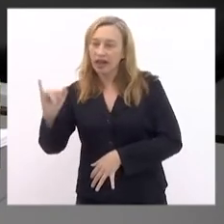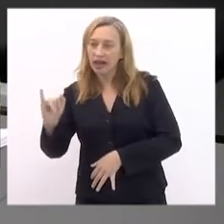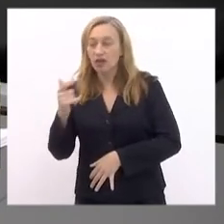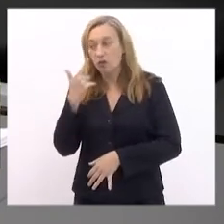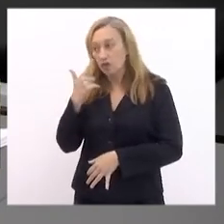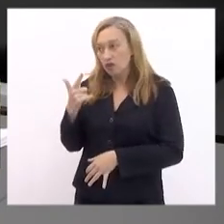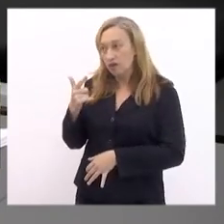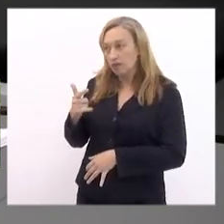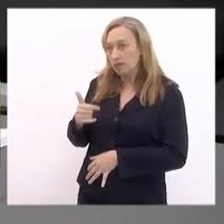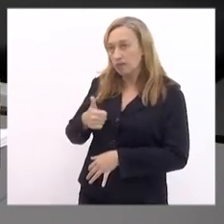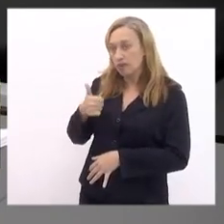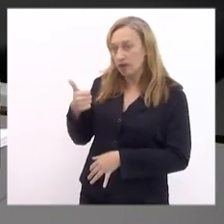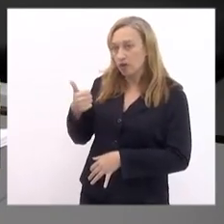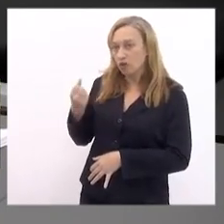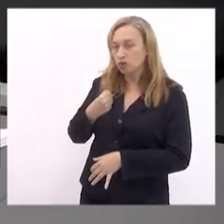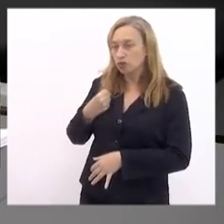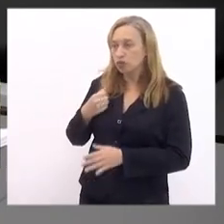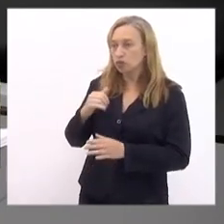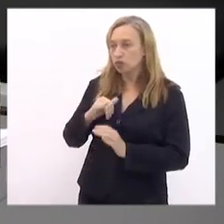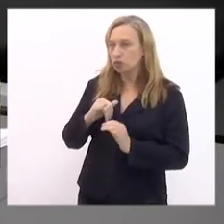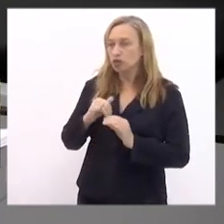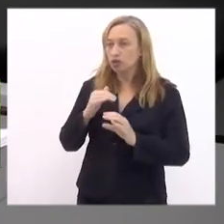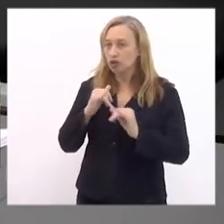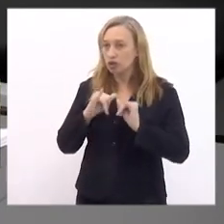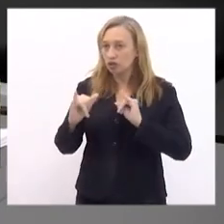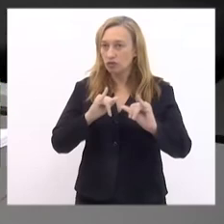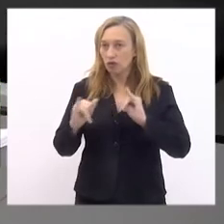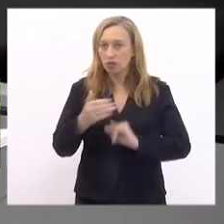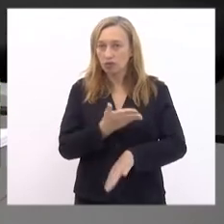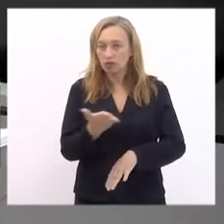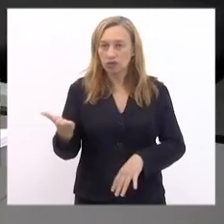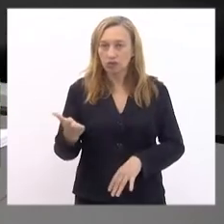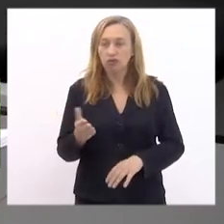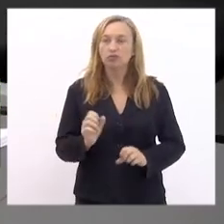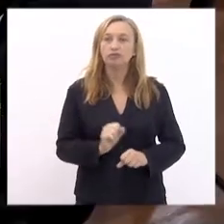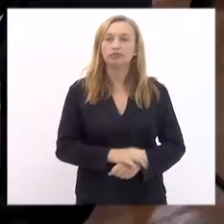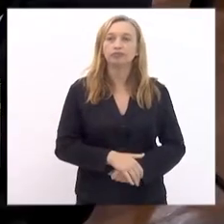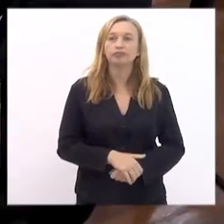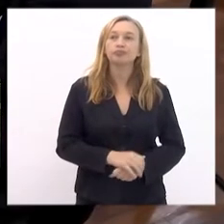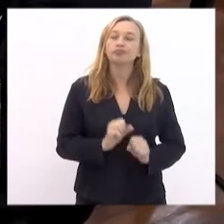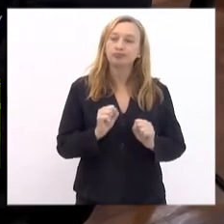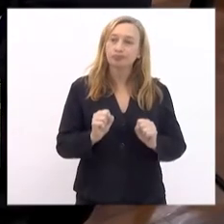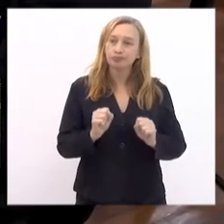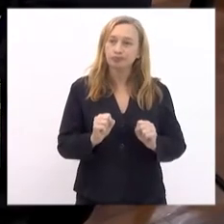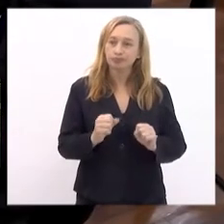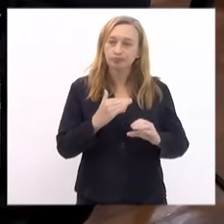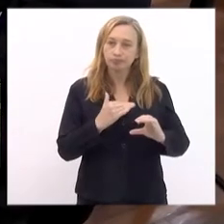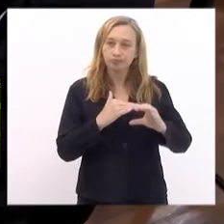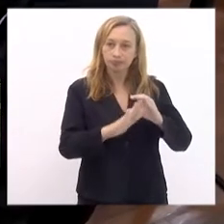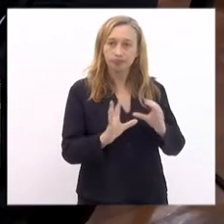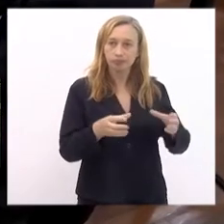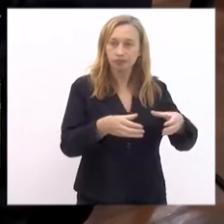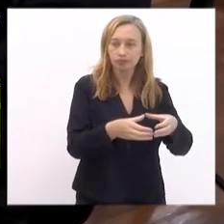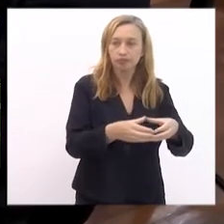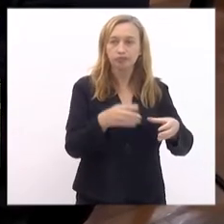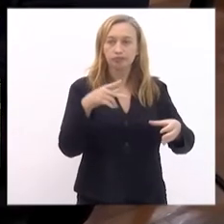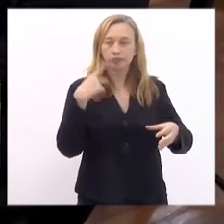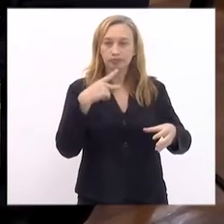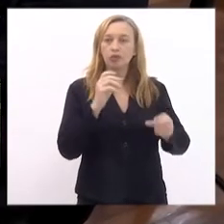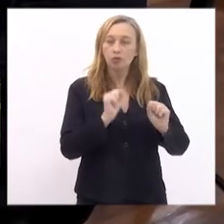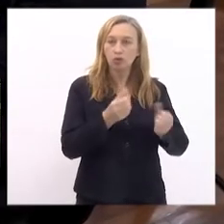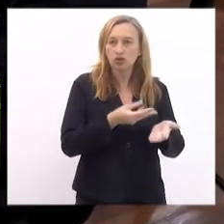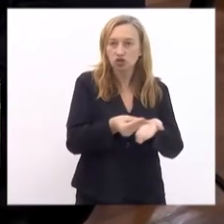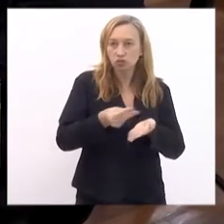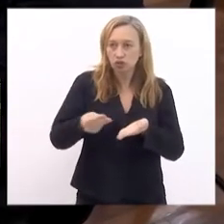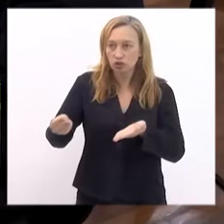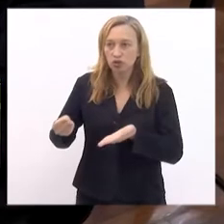levantar esse número e passo para os senhores. Tá bom, se o presidente puder disponibilizar isso para a frente parlamentar, eu posso distribuir aos membros da